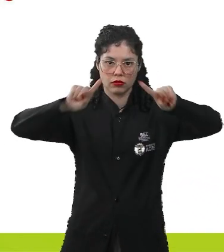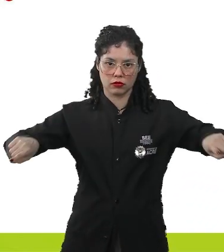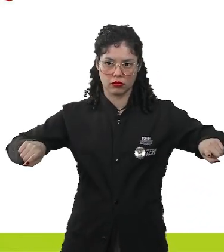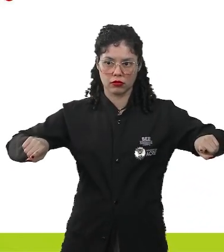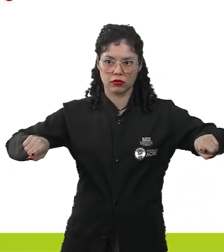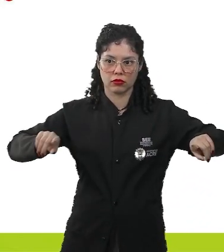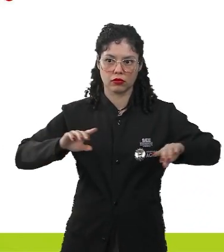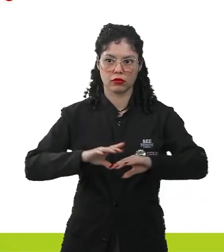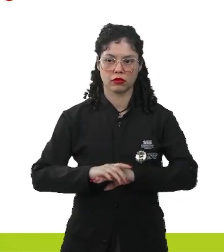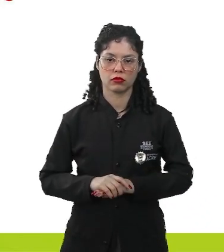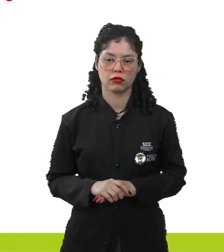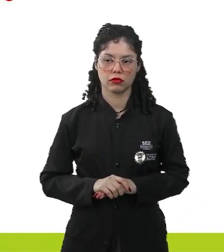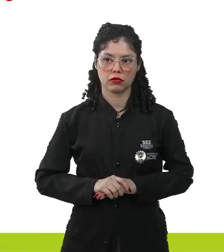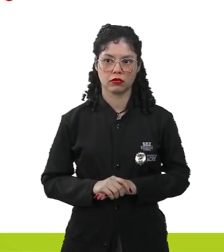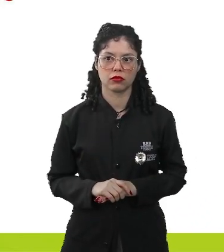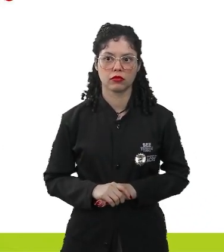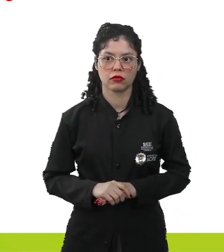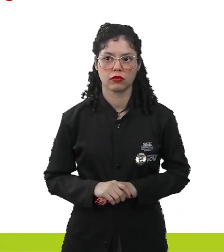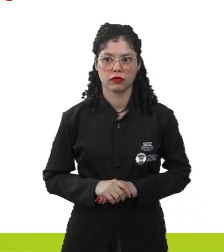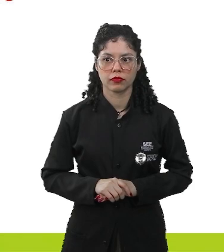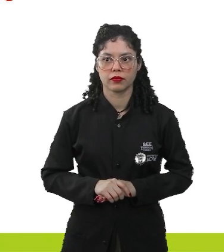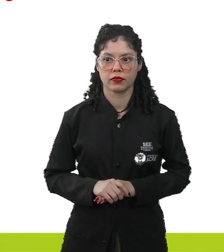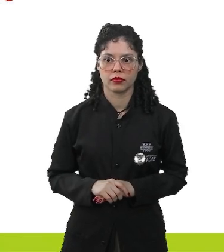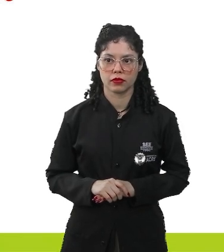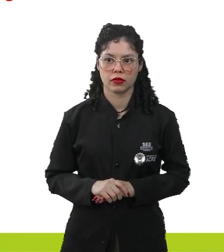Fazendo um rápido cálculo, nós temos